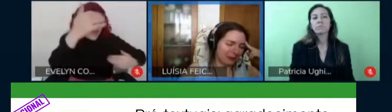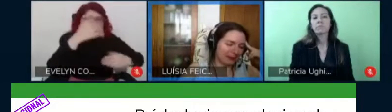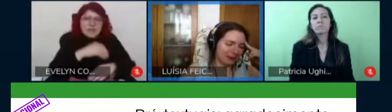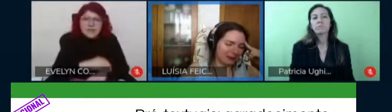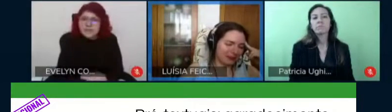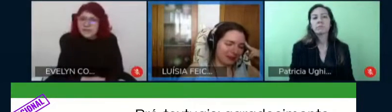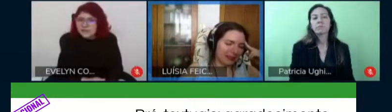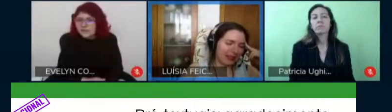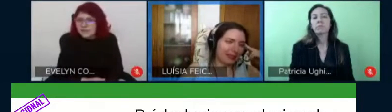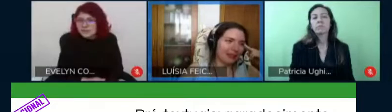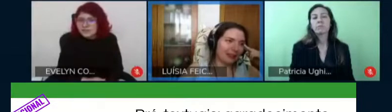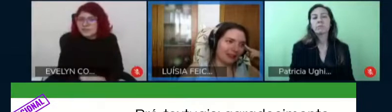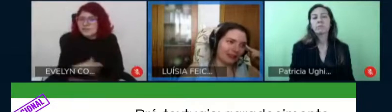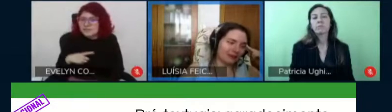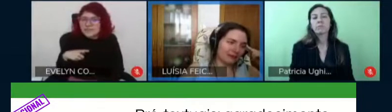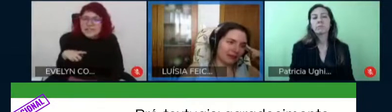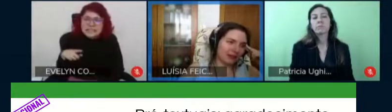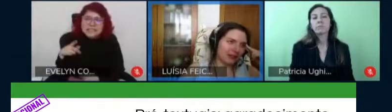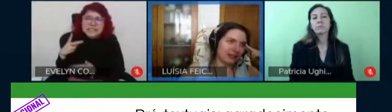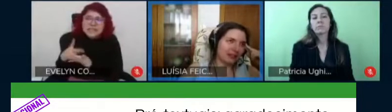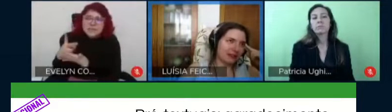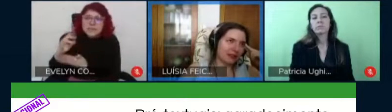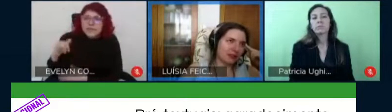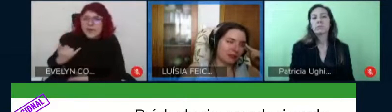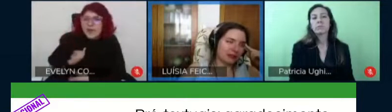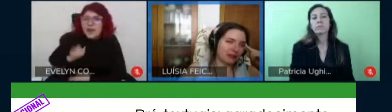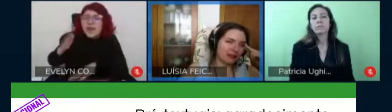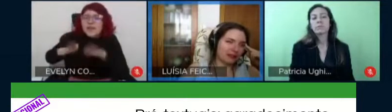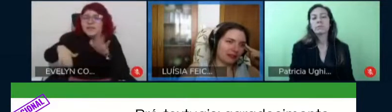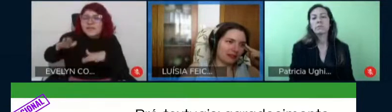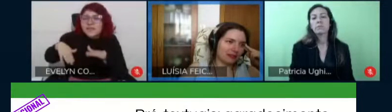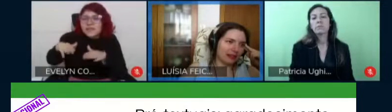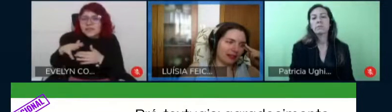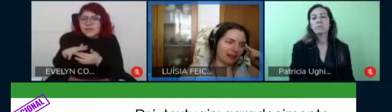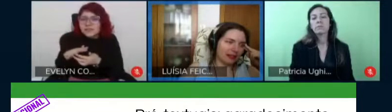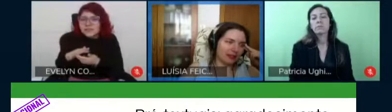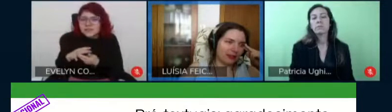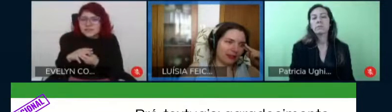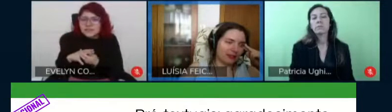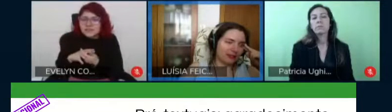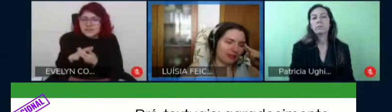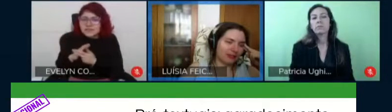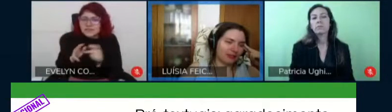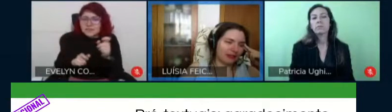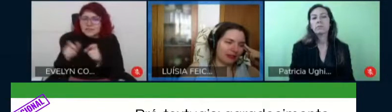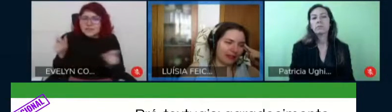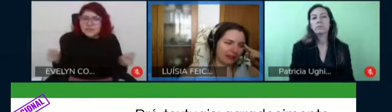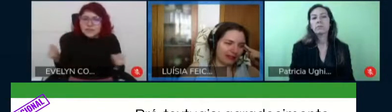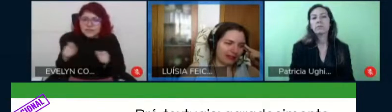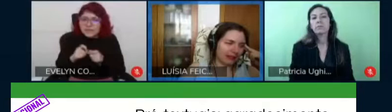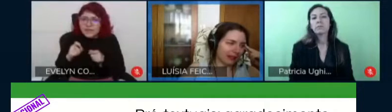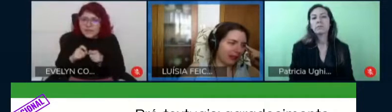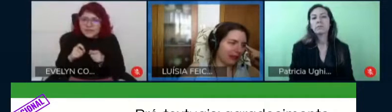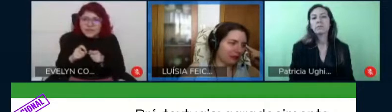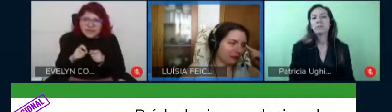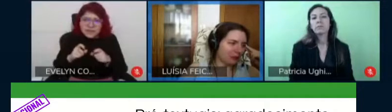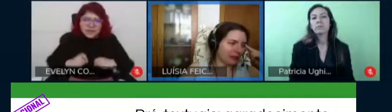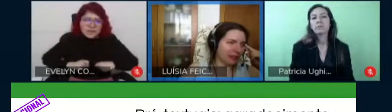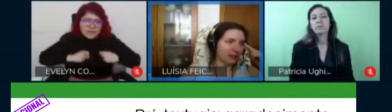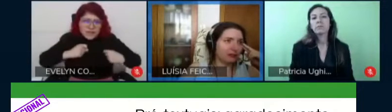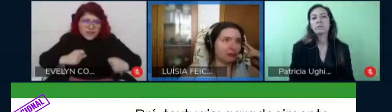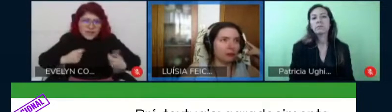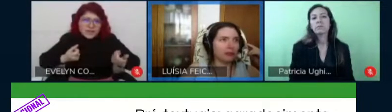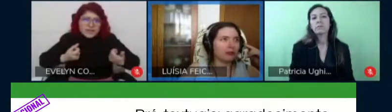Lume comenta bastante que às vezes as pessoas fazem a defesa, agradecem